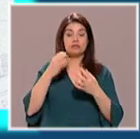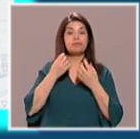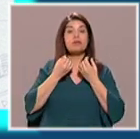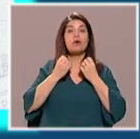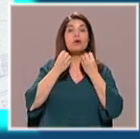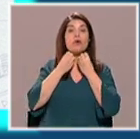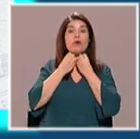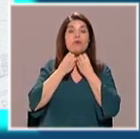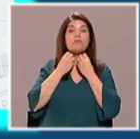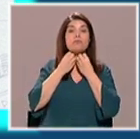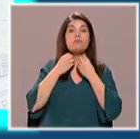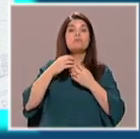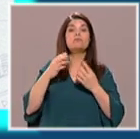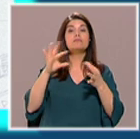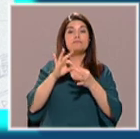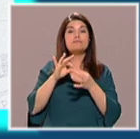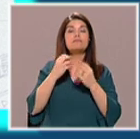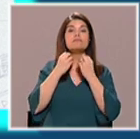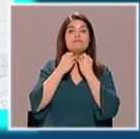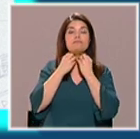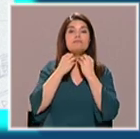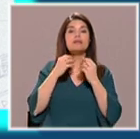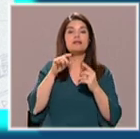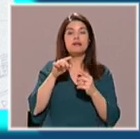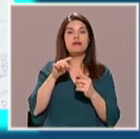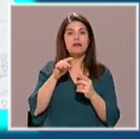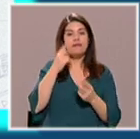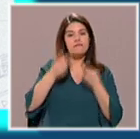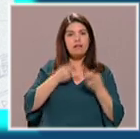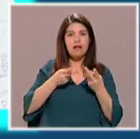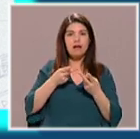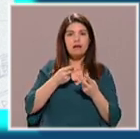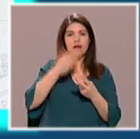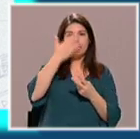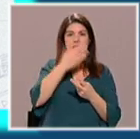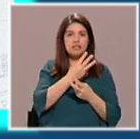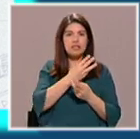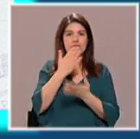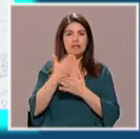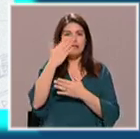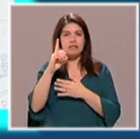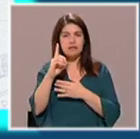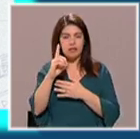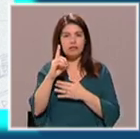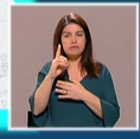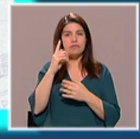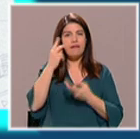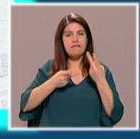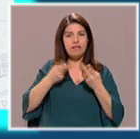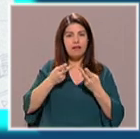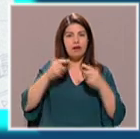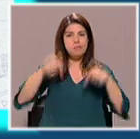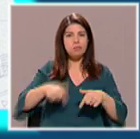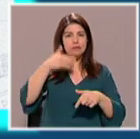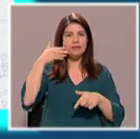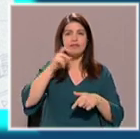avaliados precocemente, entre o 3º e o 6º dia de vida do bebê, pelo teste designado o teste do pezinho.